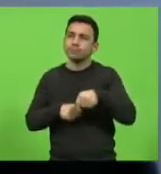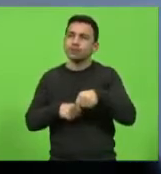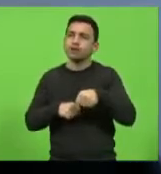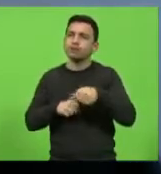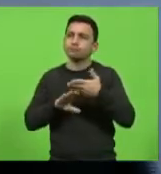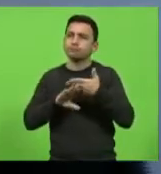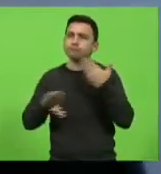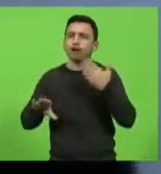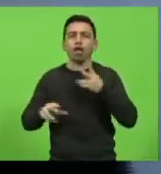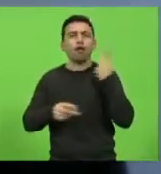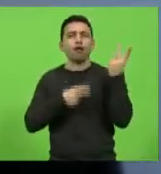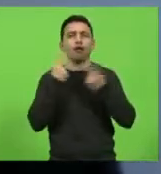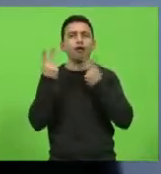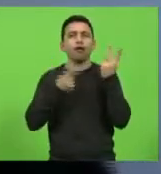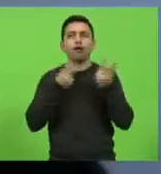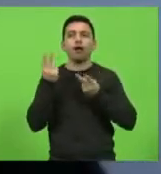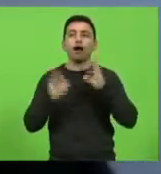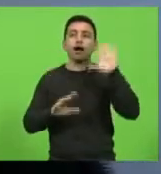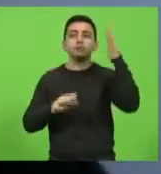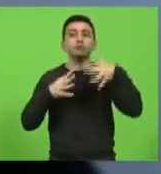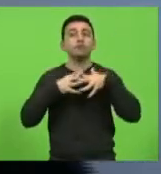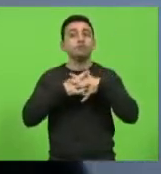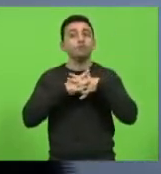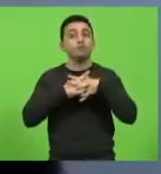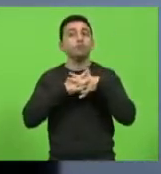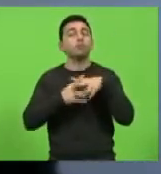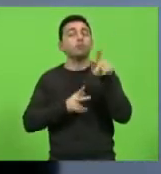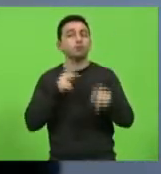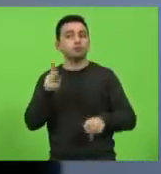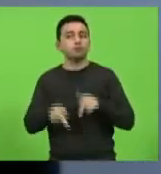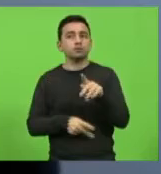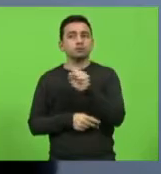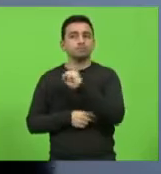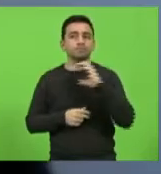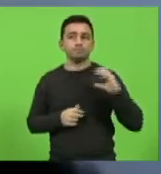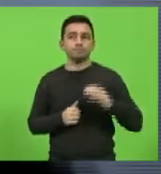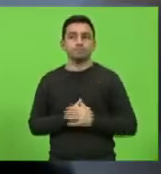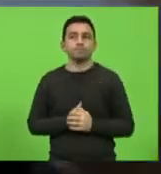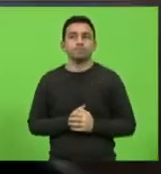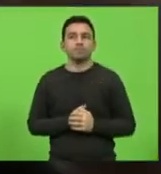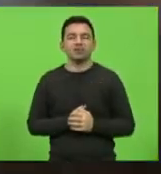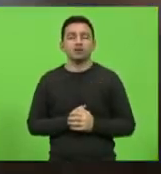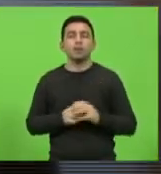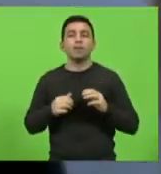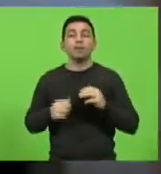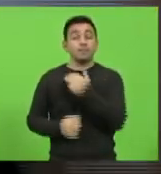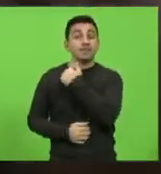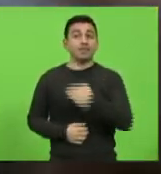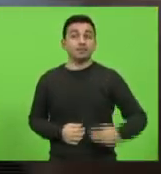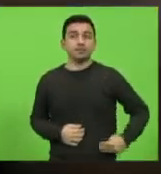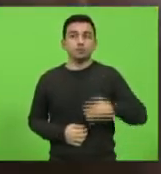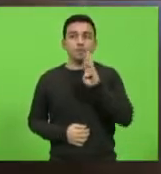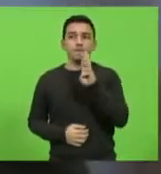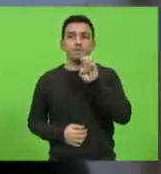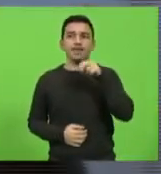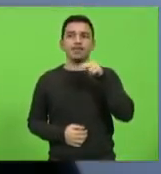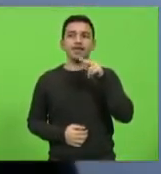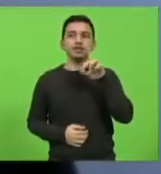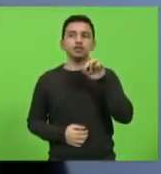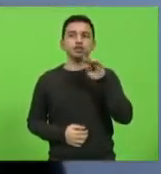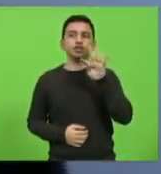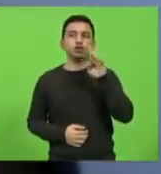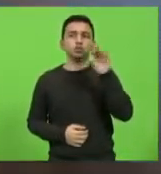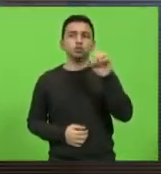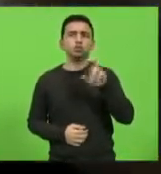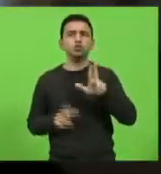as falácias que podem confundir a população catarinense. O ministro Benedito Novo nunca disse